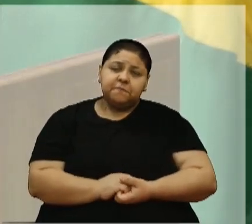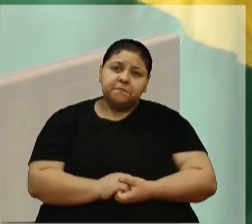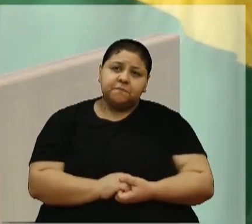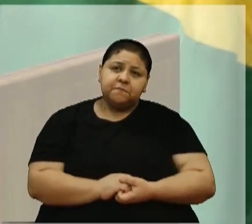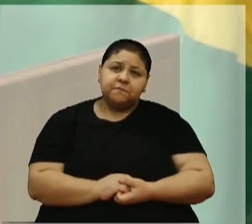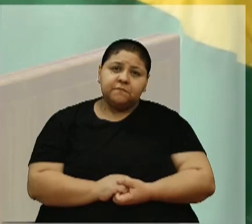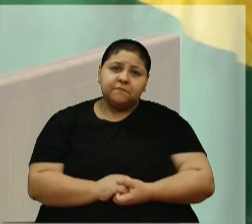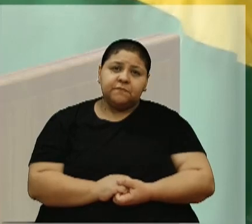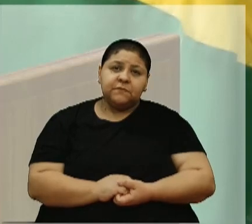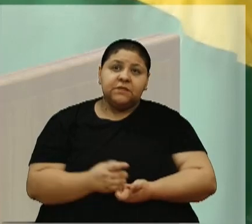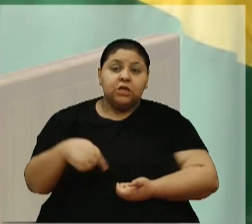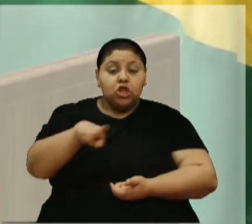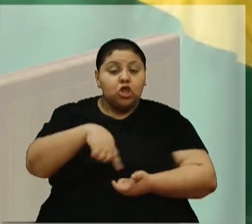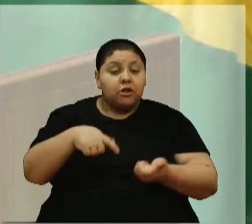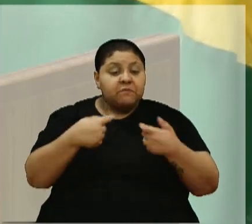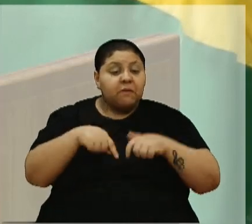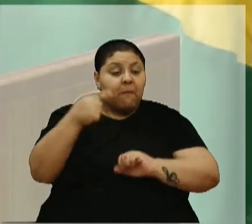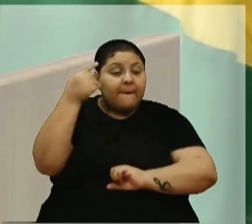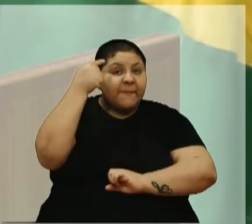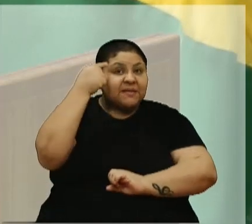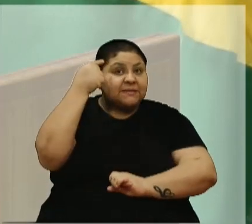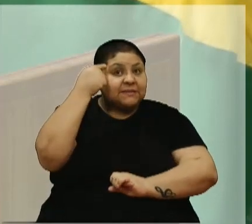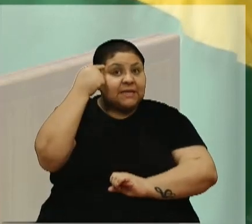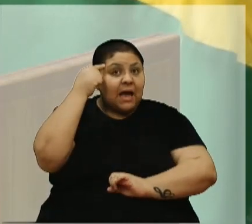nós precisamos pensar